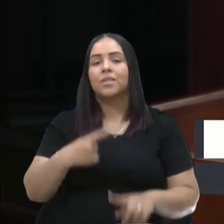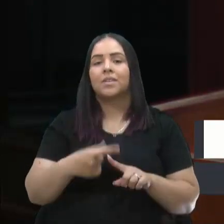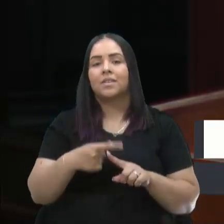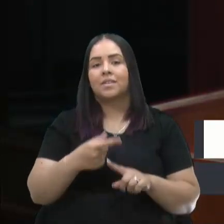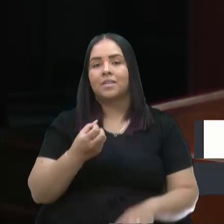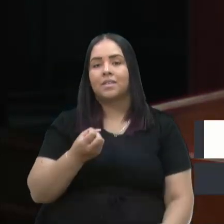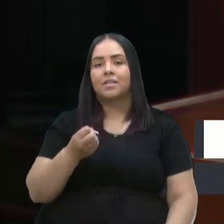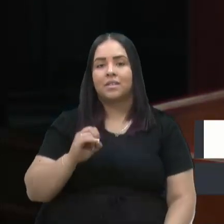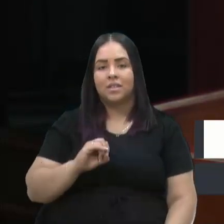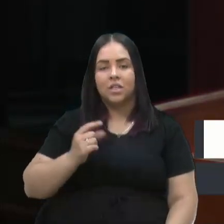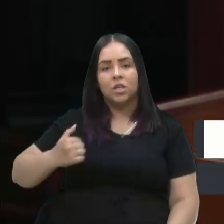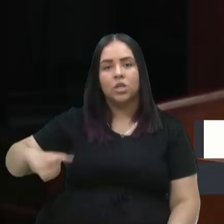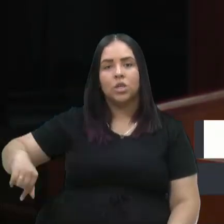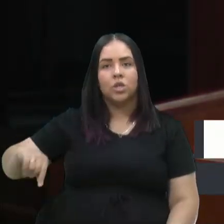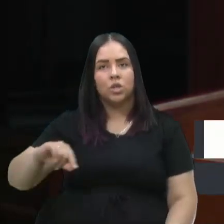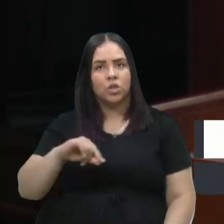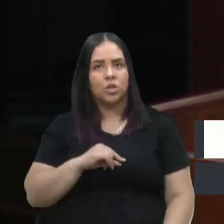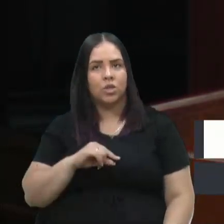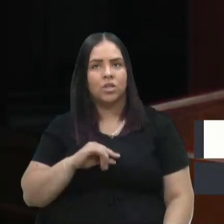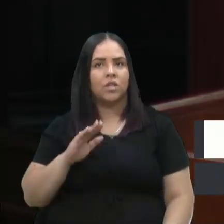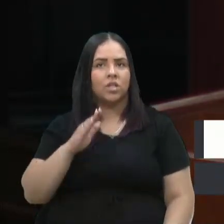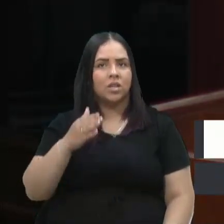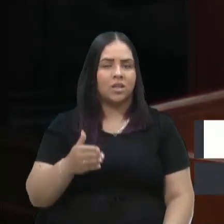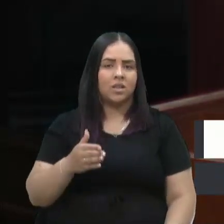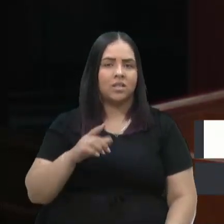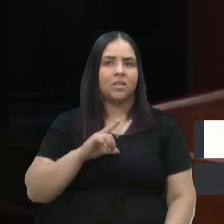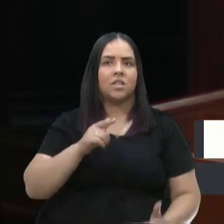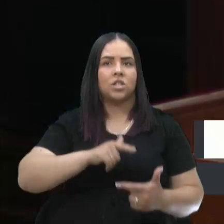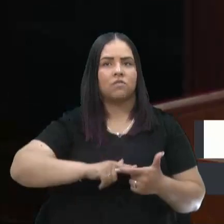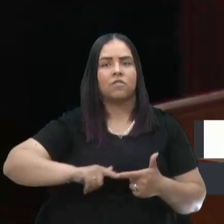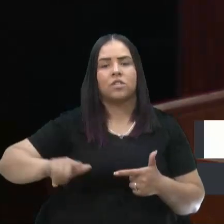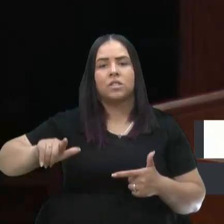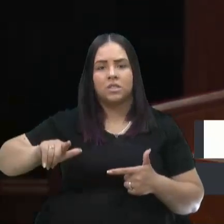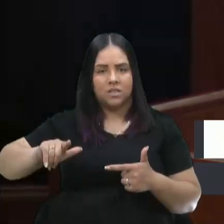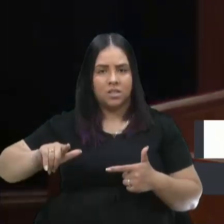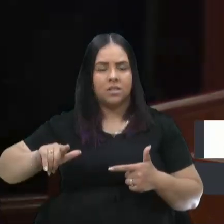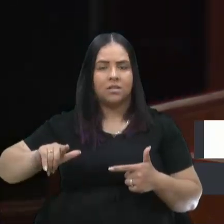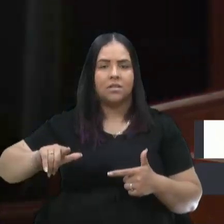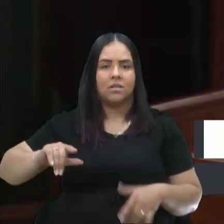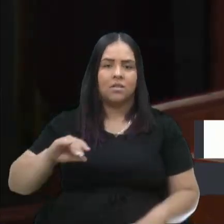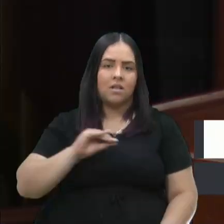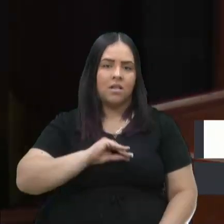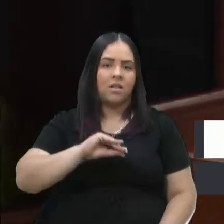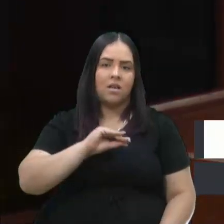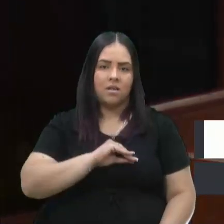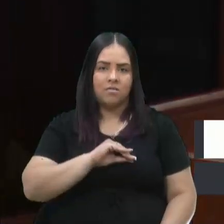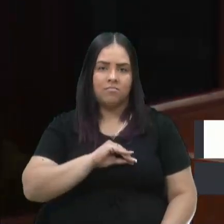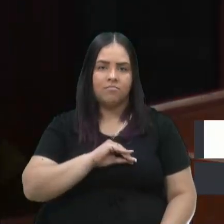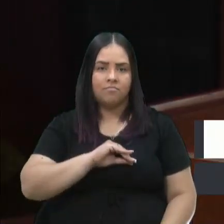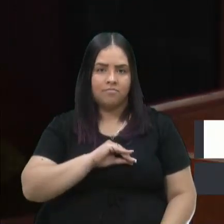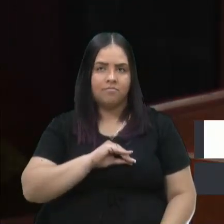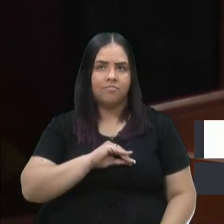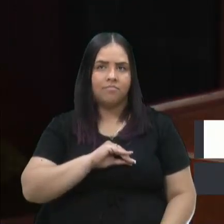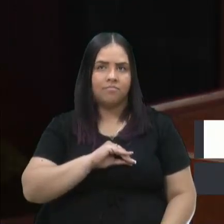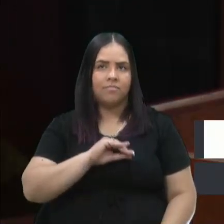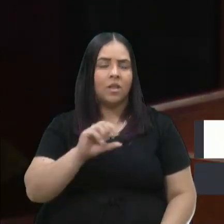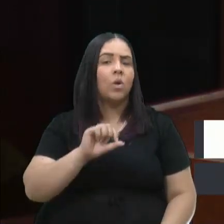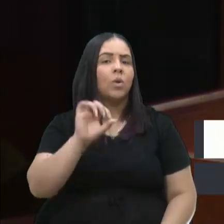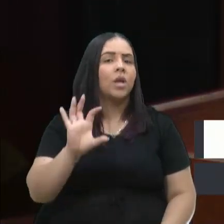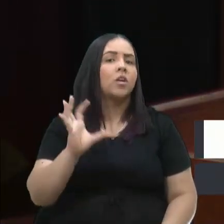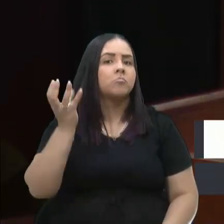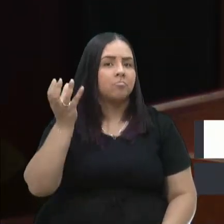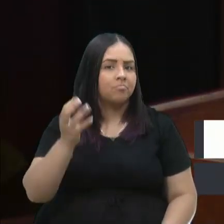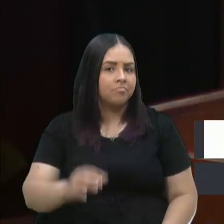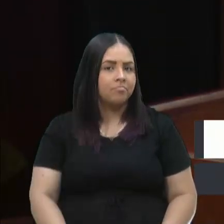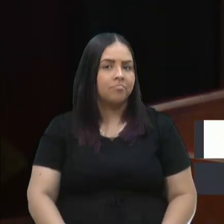entrarmos nessa situação de um possível parcelamento, de uma situação de inviabilizar o município, o que vai